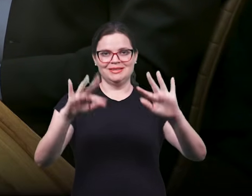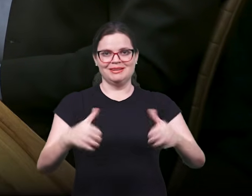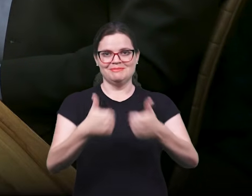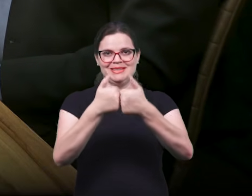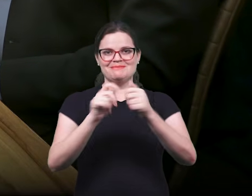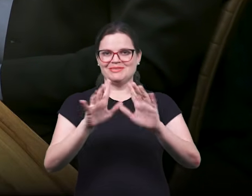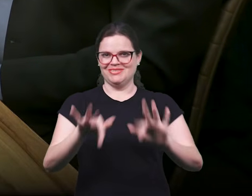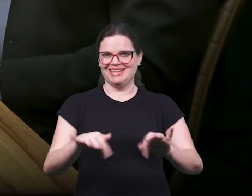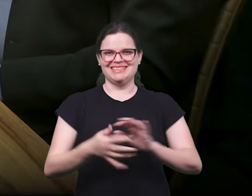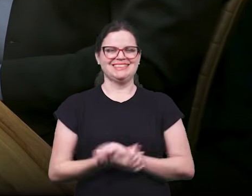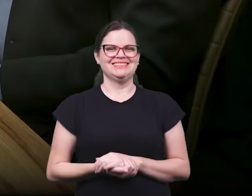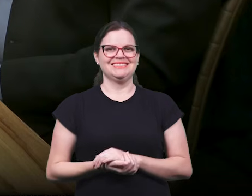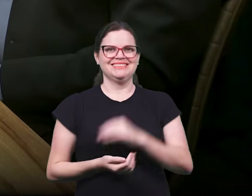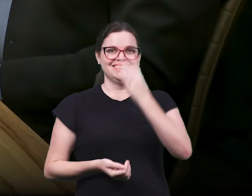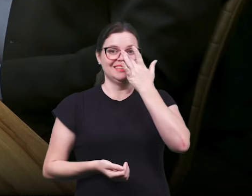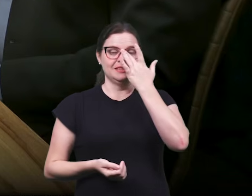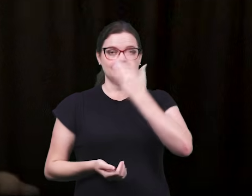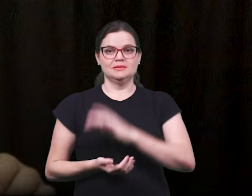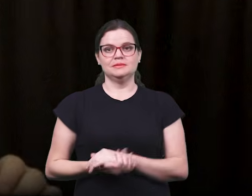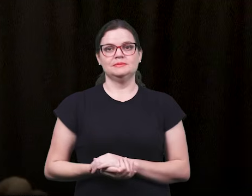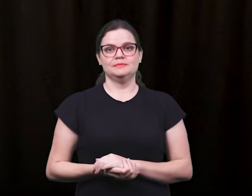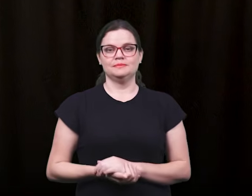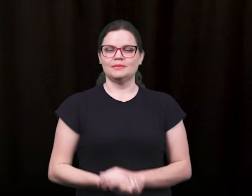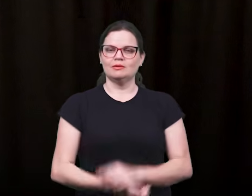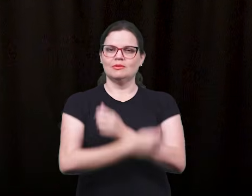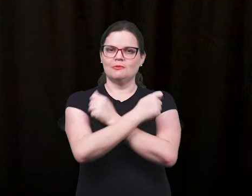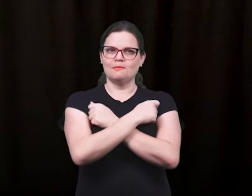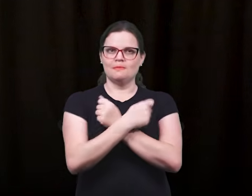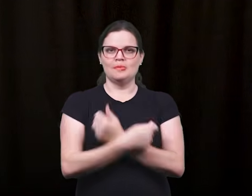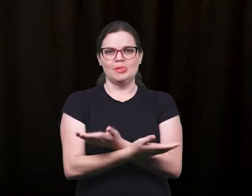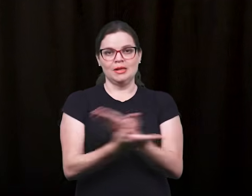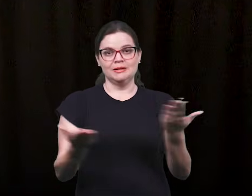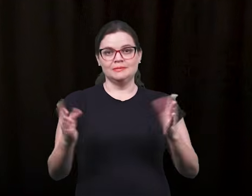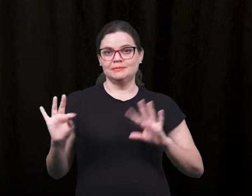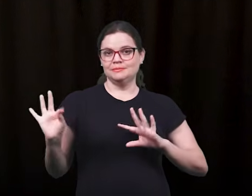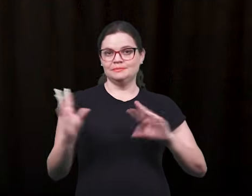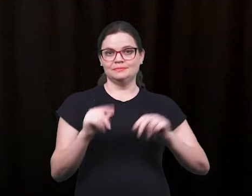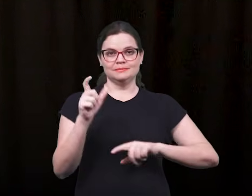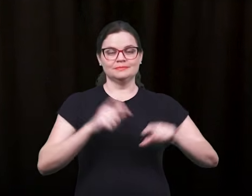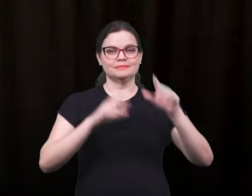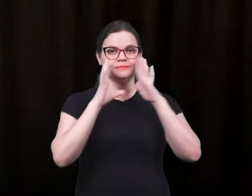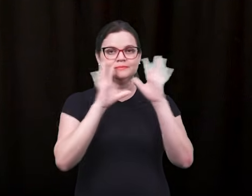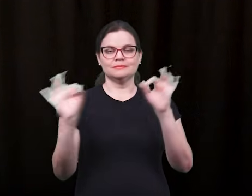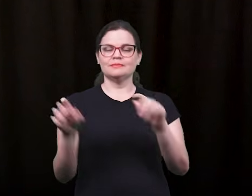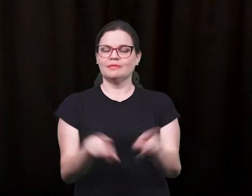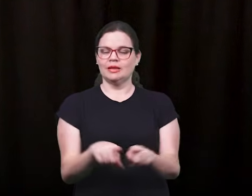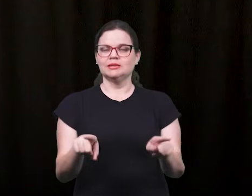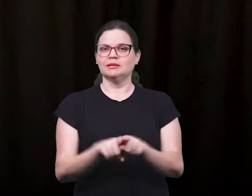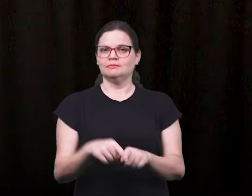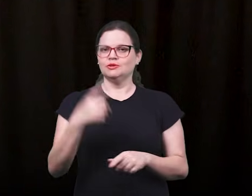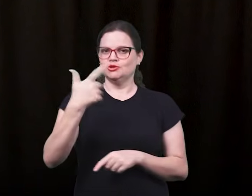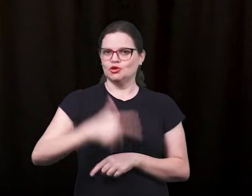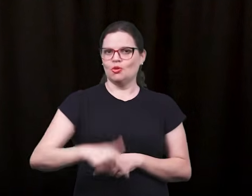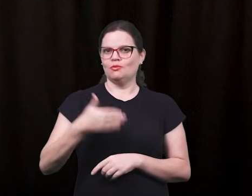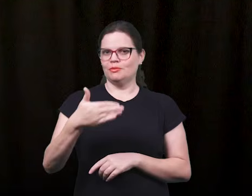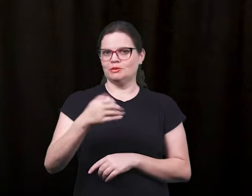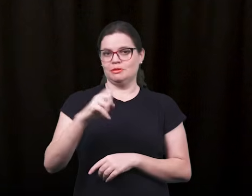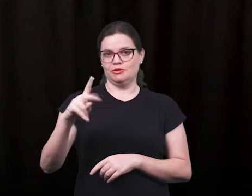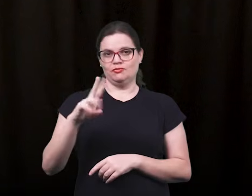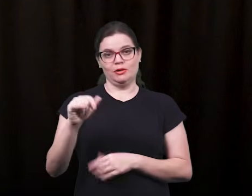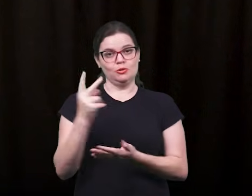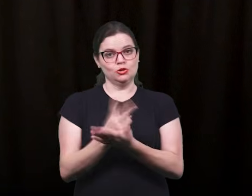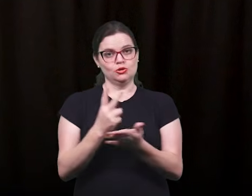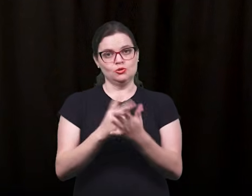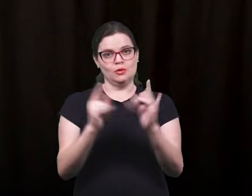Para encerrar. O livro de Êxodo. Então nós queremos deixar aqui um abraço fraternal e reforçar que o próximo episódio